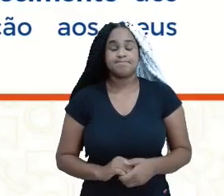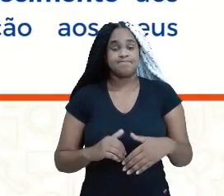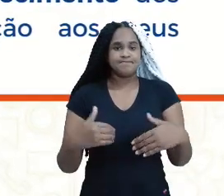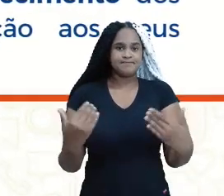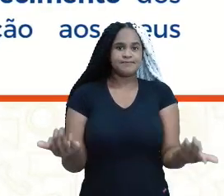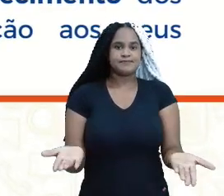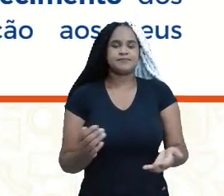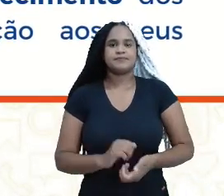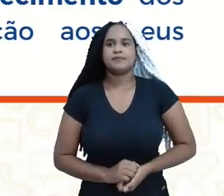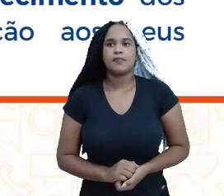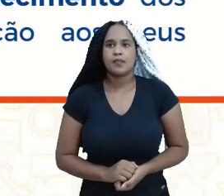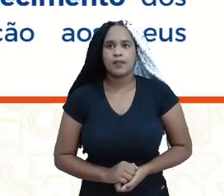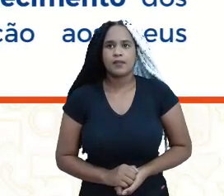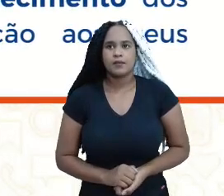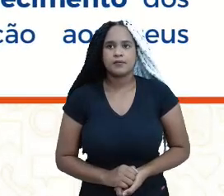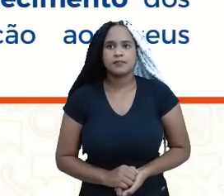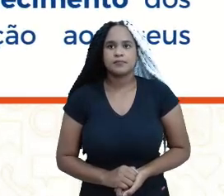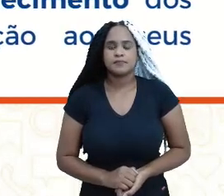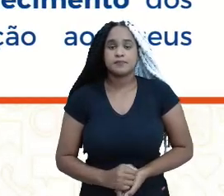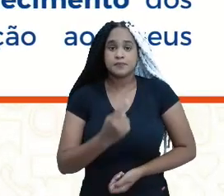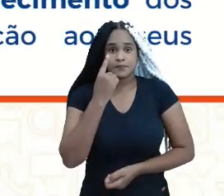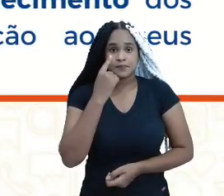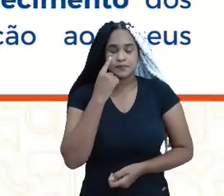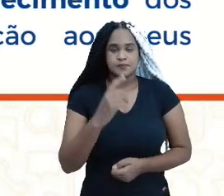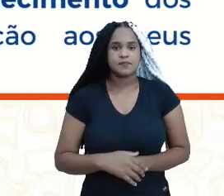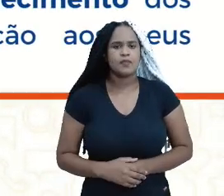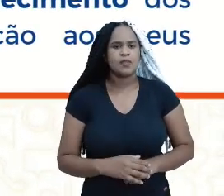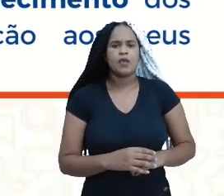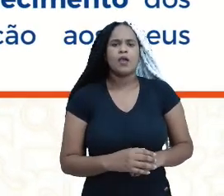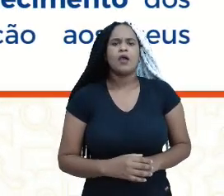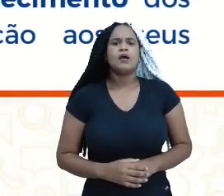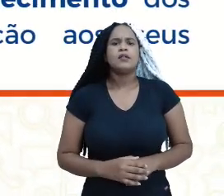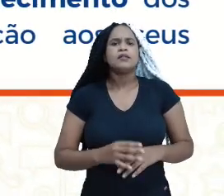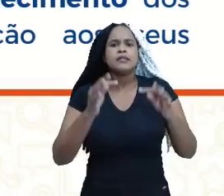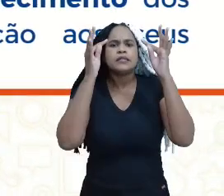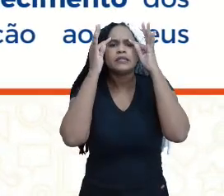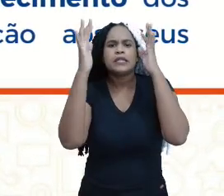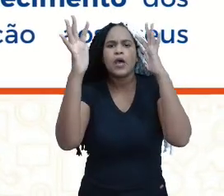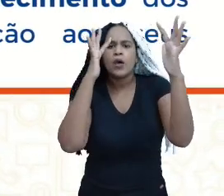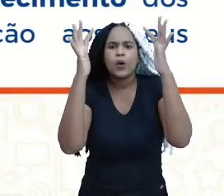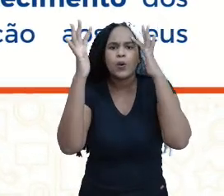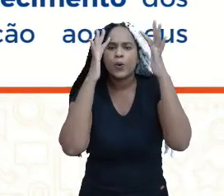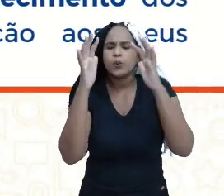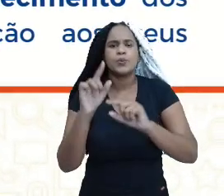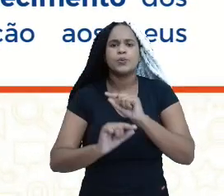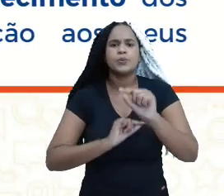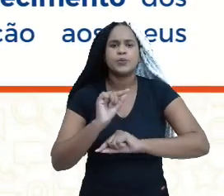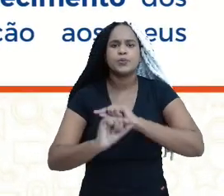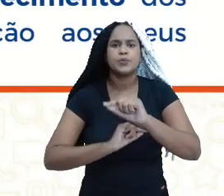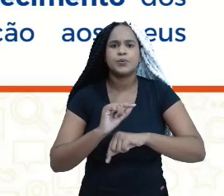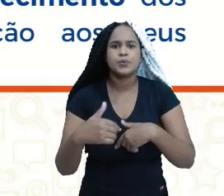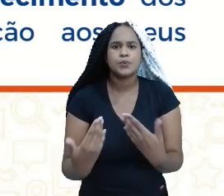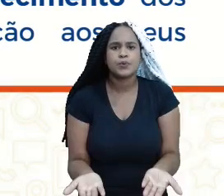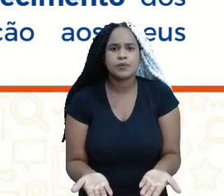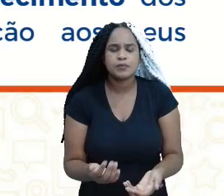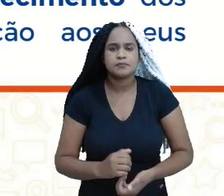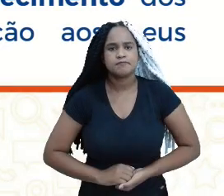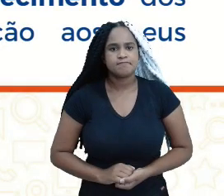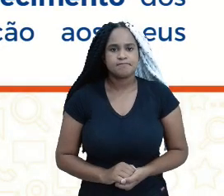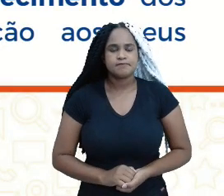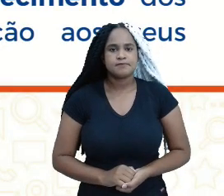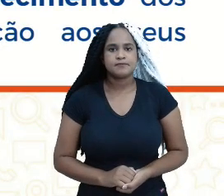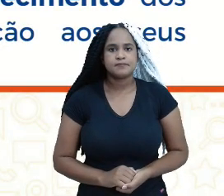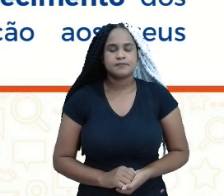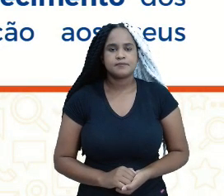Então, o que esse modelo teórico de esperas sobrepostas, ele traz para a gente enquanto